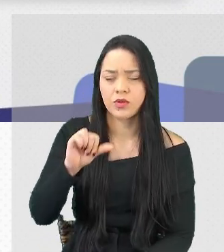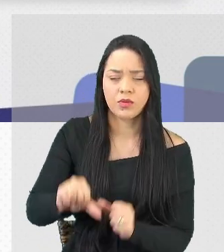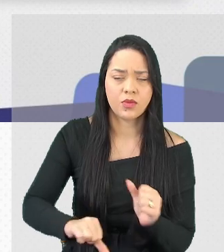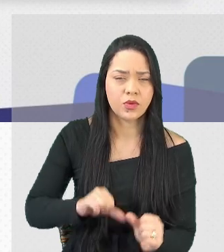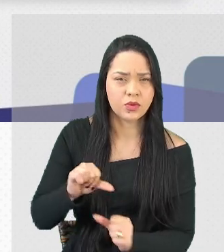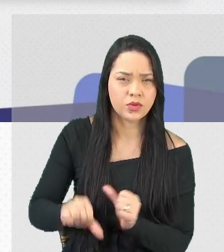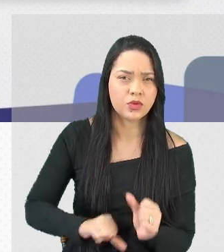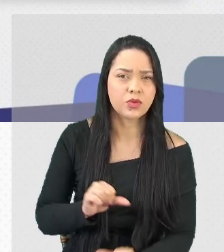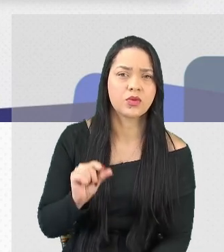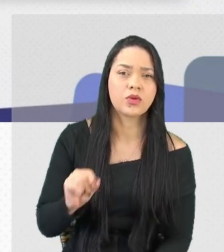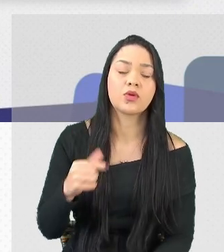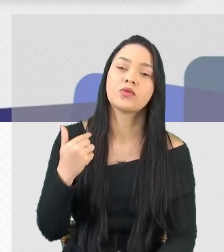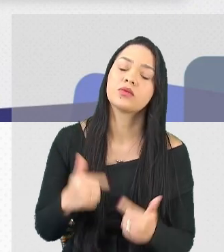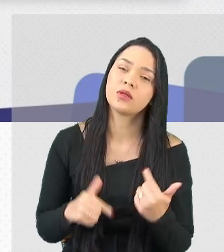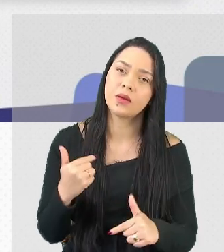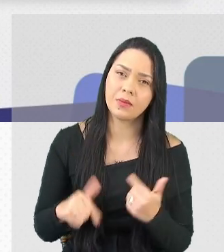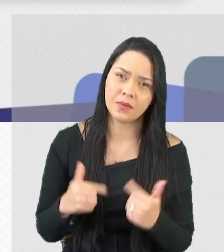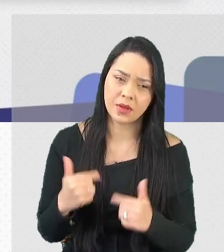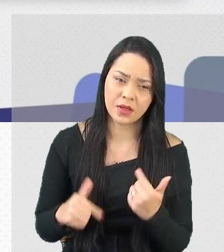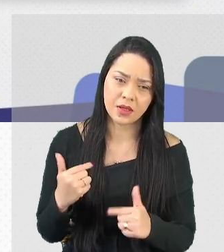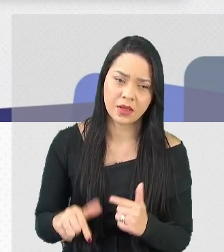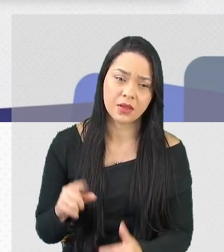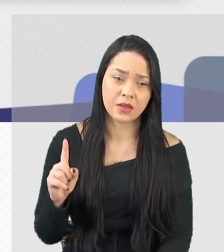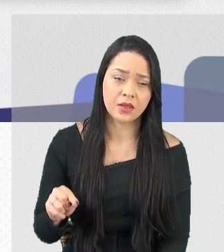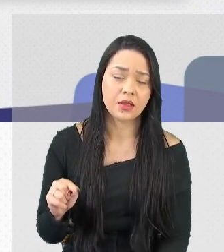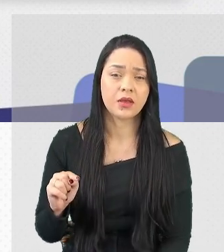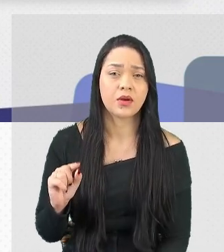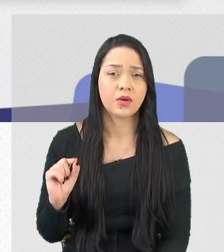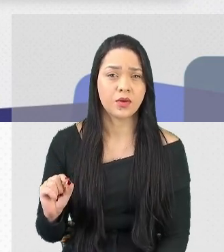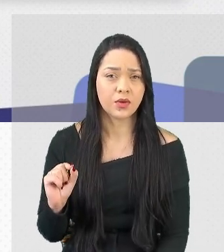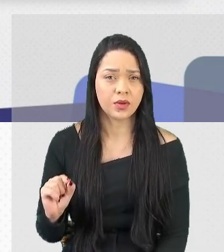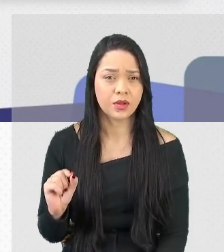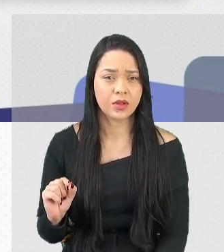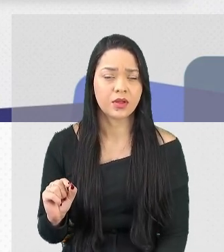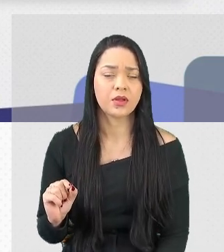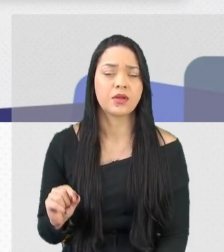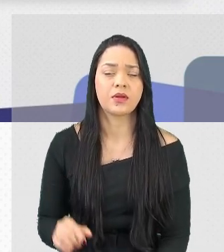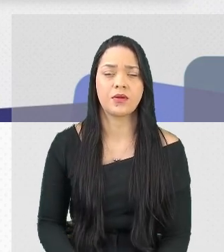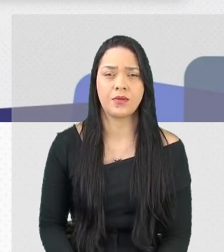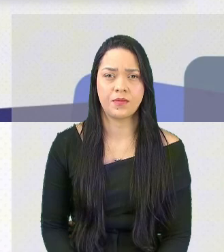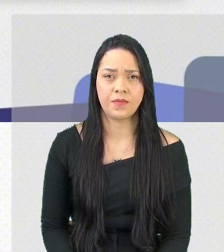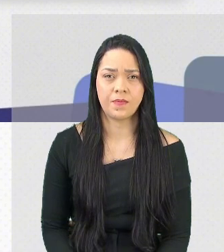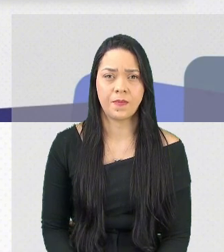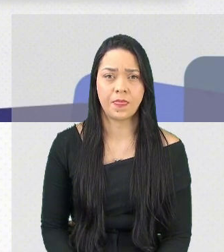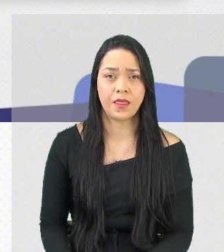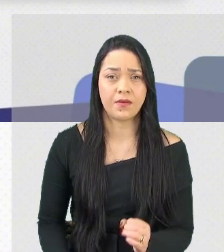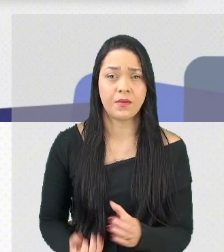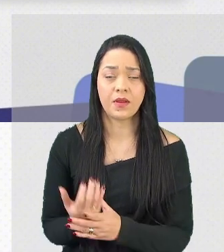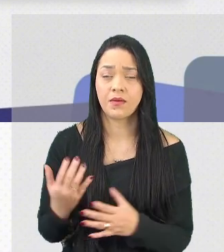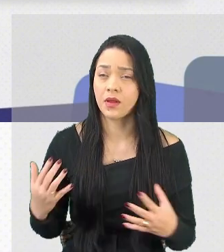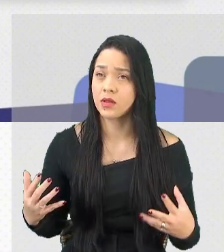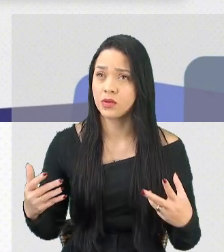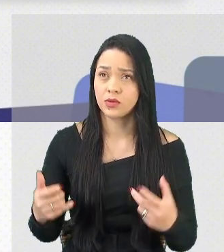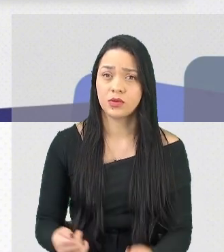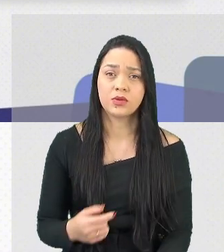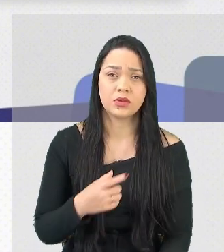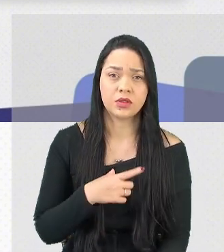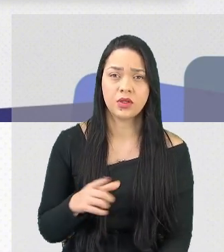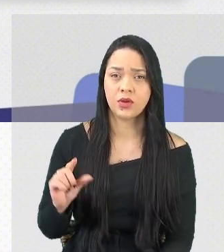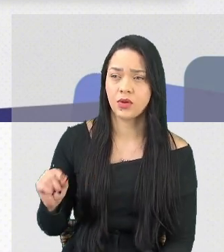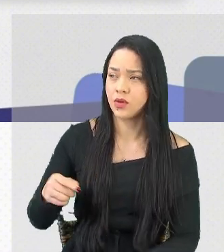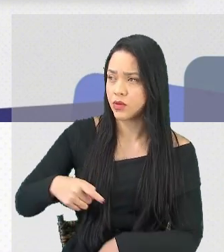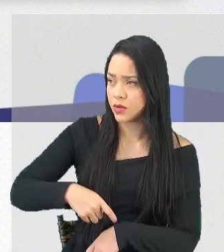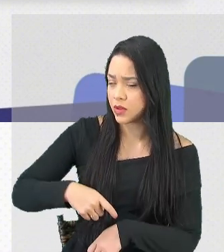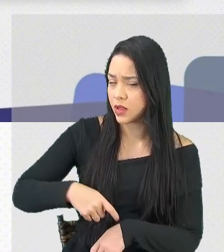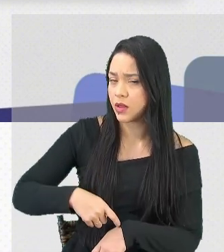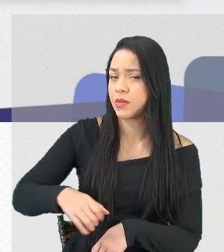camponês ou que era um artesão que fabricava tudo, tinha um tempo, tinha as ferramentas, às vezes ele não tinha as ferramentas, mas ele pegava e